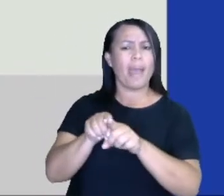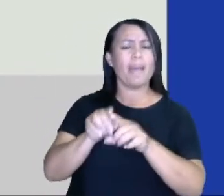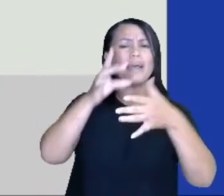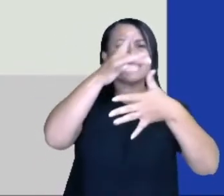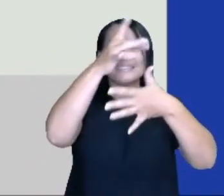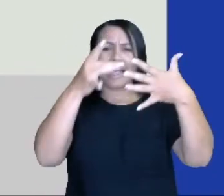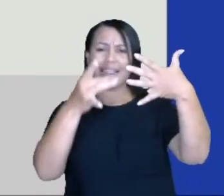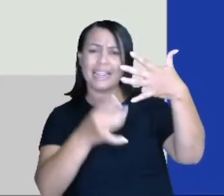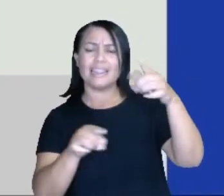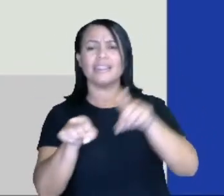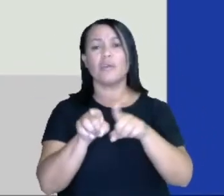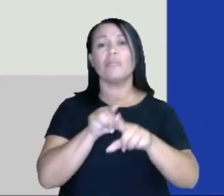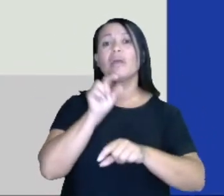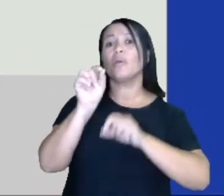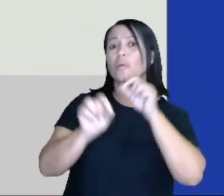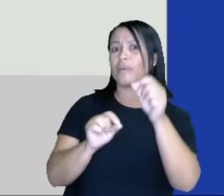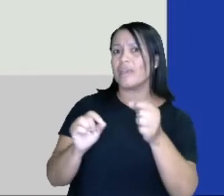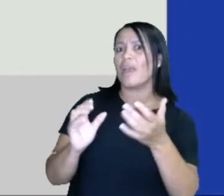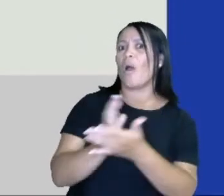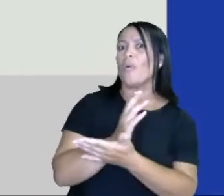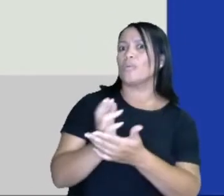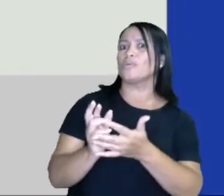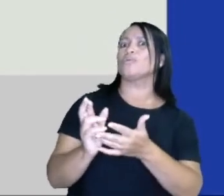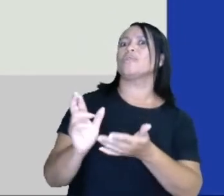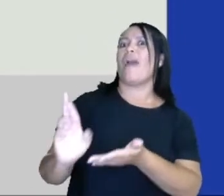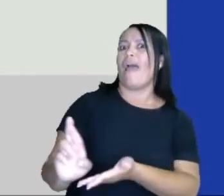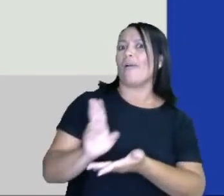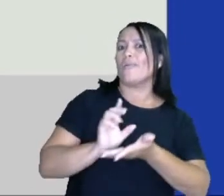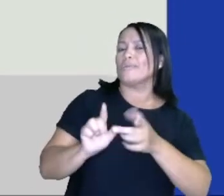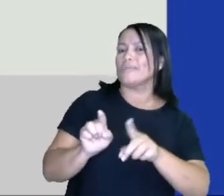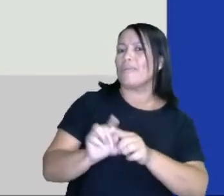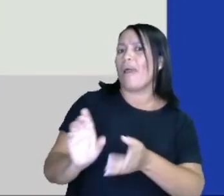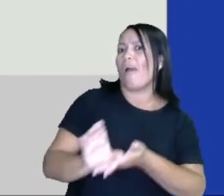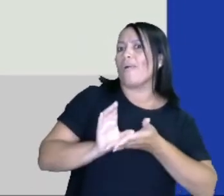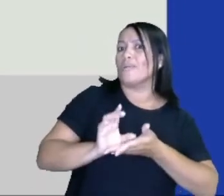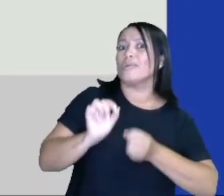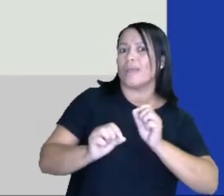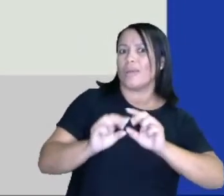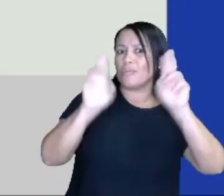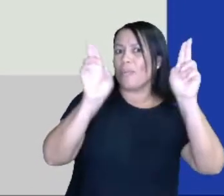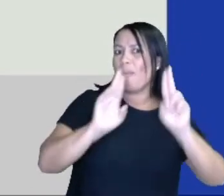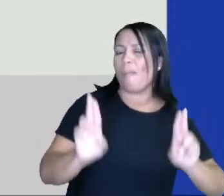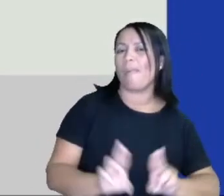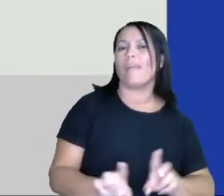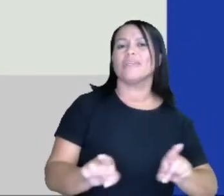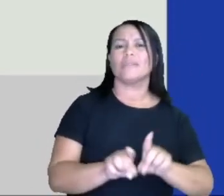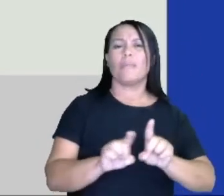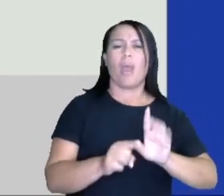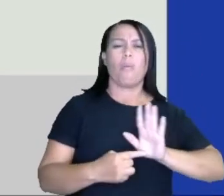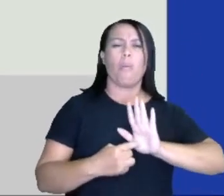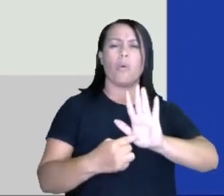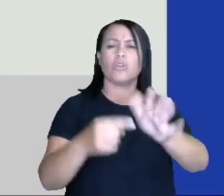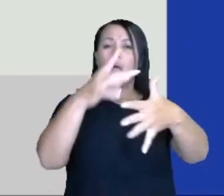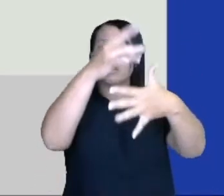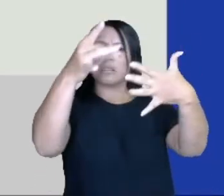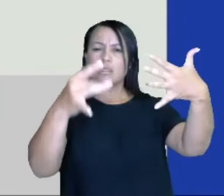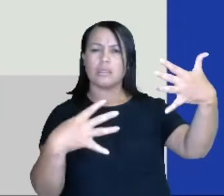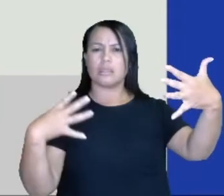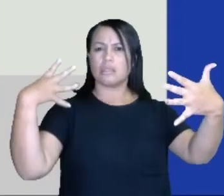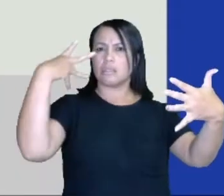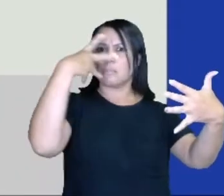recursos e equipamentos se aprimoravam, os mapas passaram a apresentar uma riqueza de detalhes e uma precisão cada vez